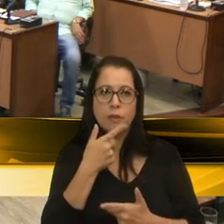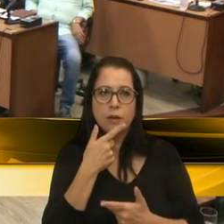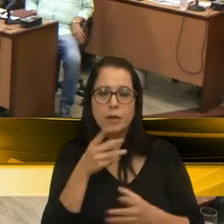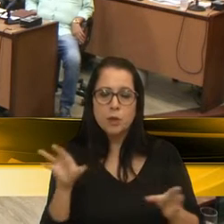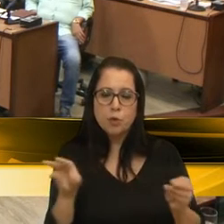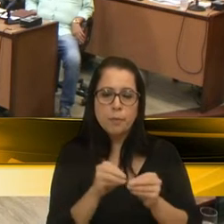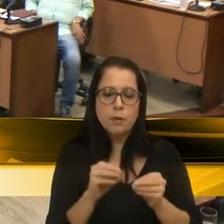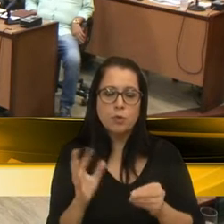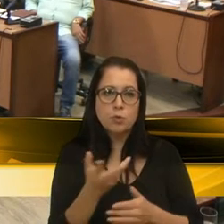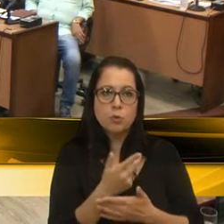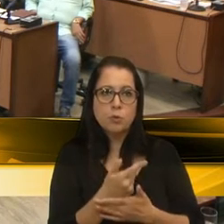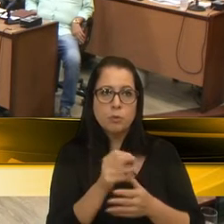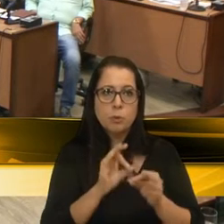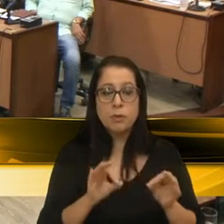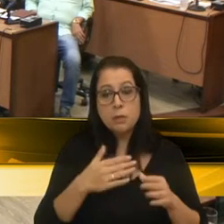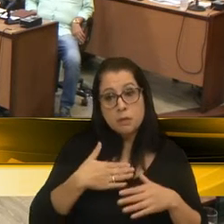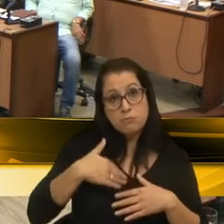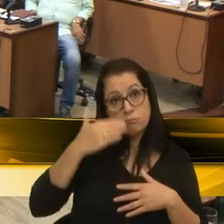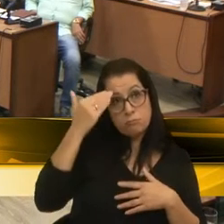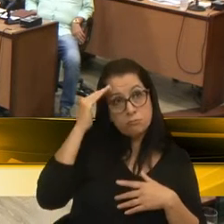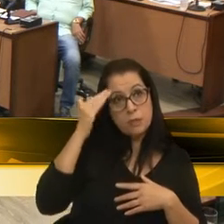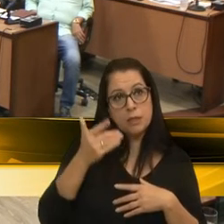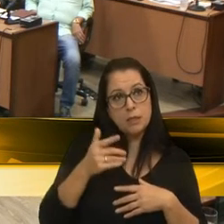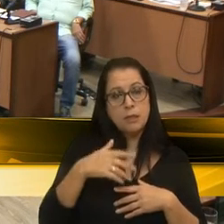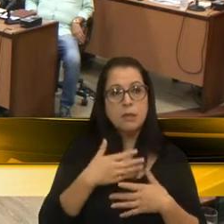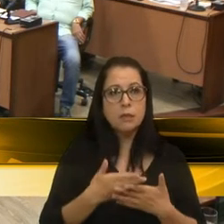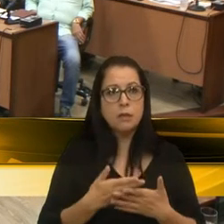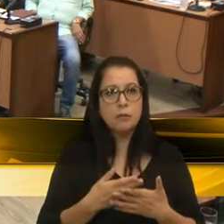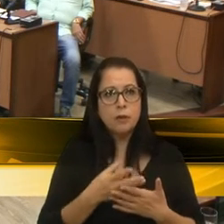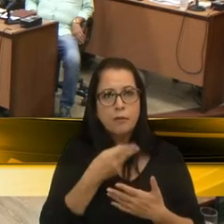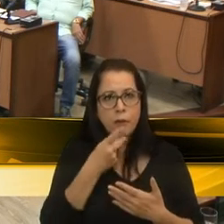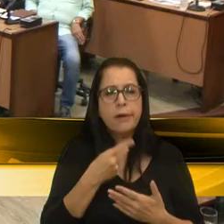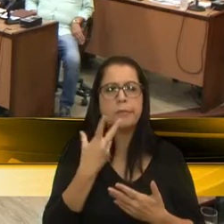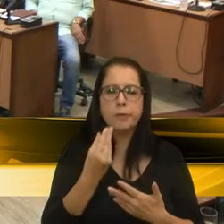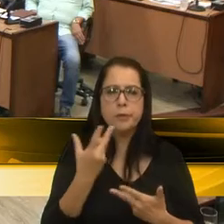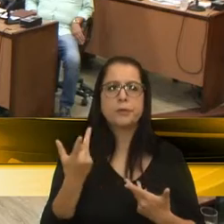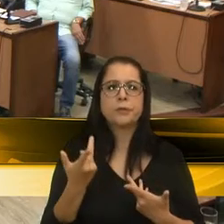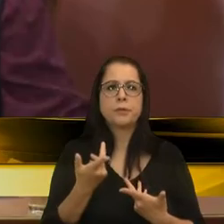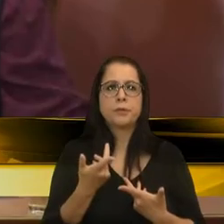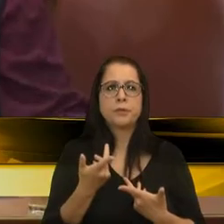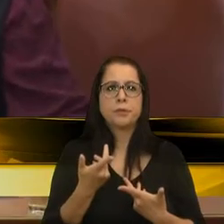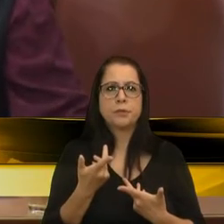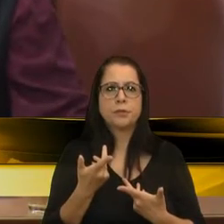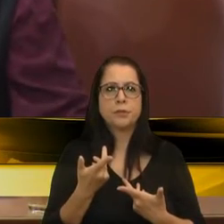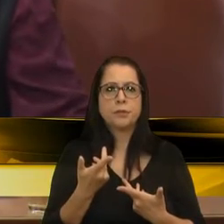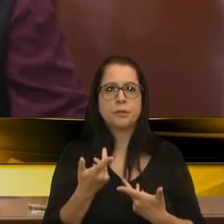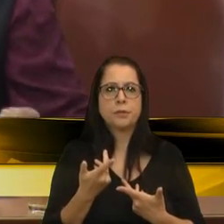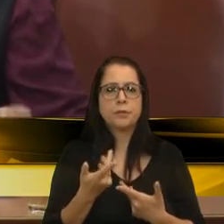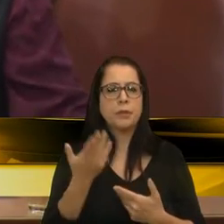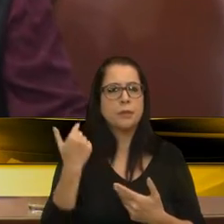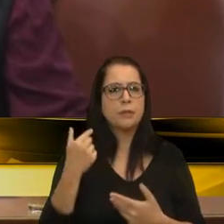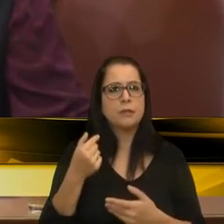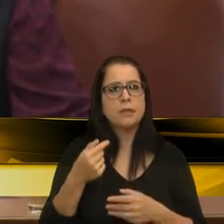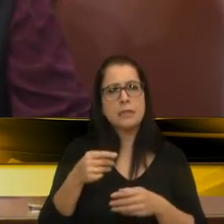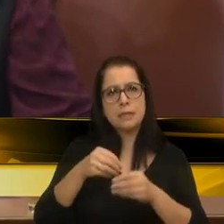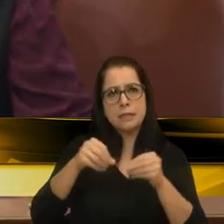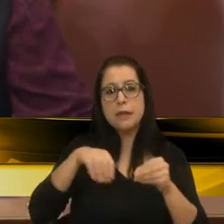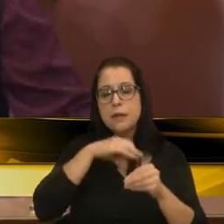resumindo tudo, meu simples entendimento, a gente vê tanto falar desse antigo Maia Bosco, vereador